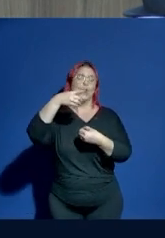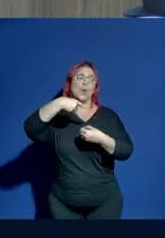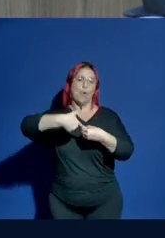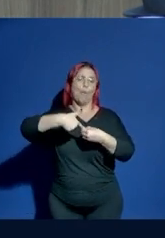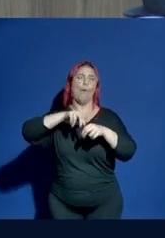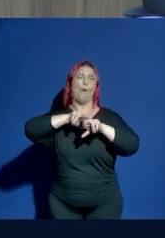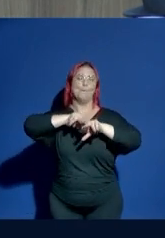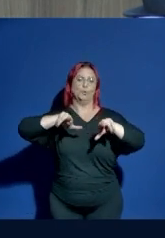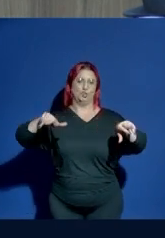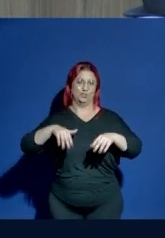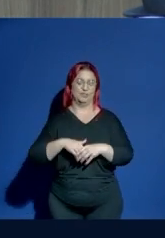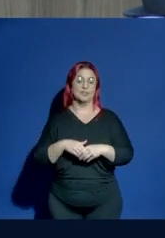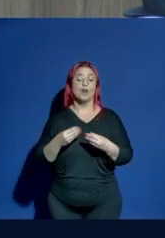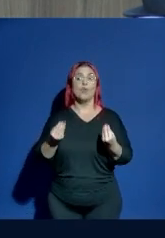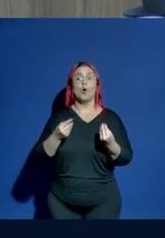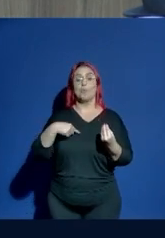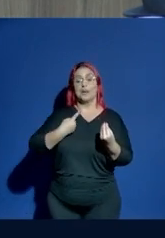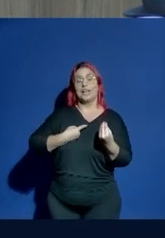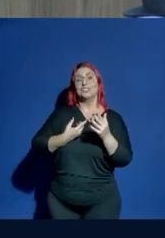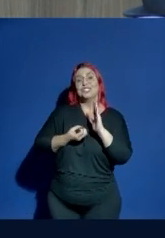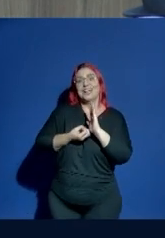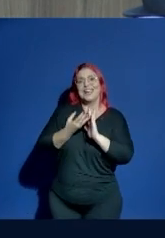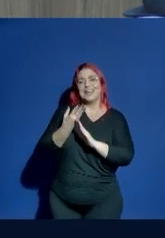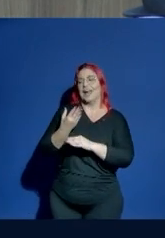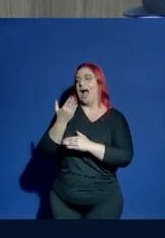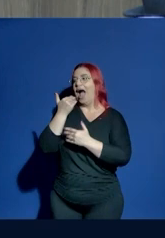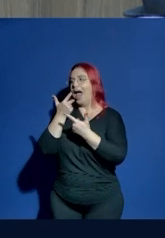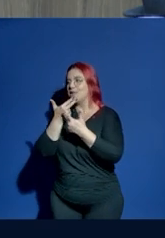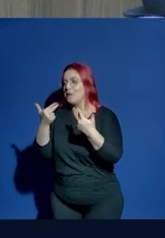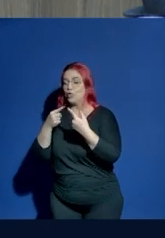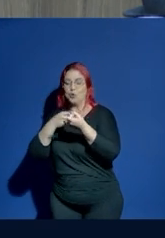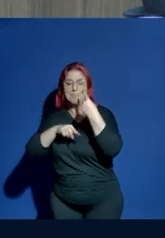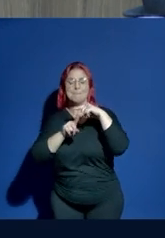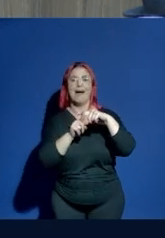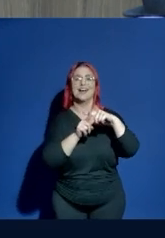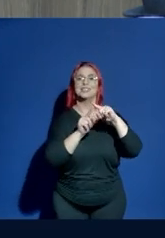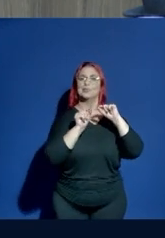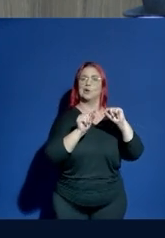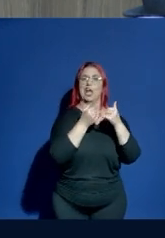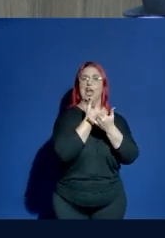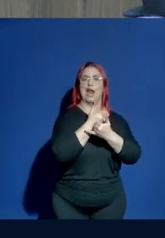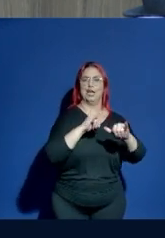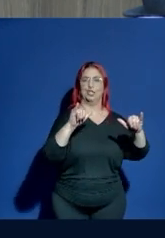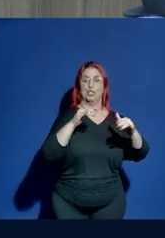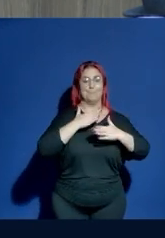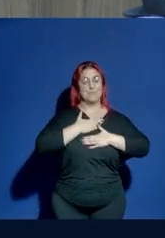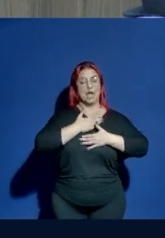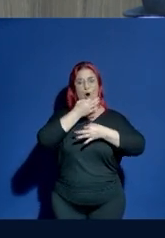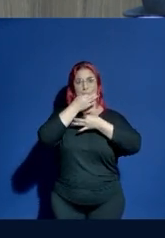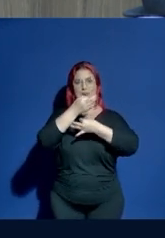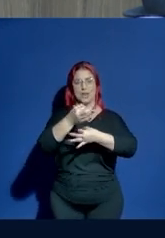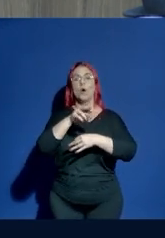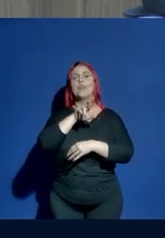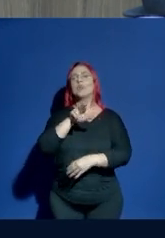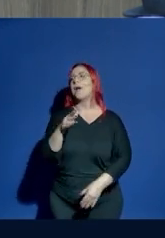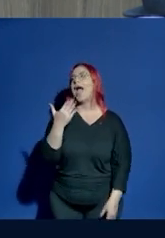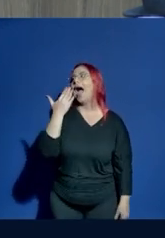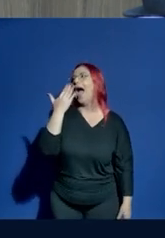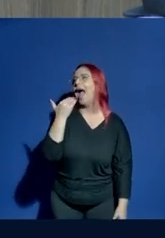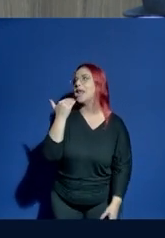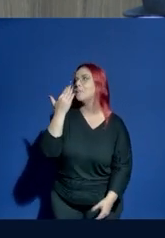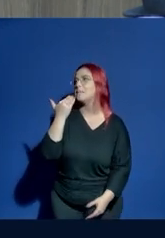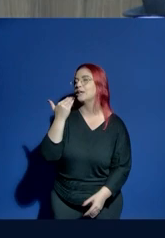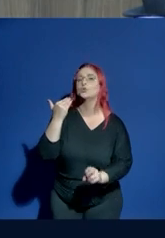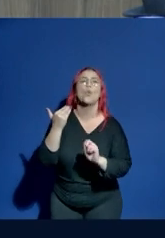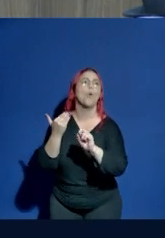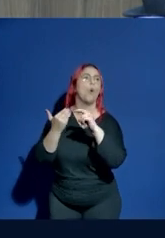nós produzimos a nossa matéria-prima, que é esse debate entre alimento e energia, e, na minha opinião, não é alimento